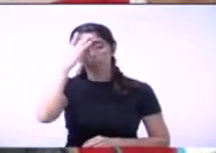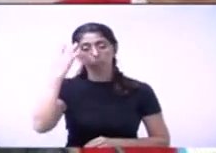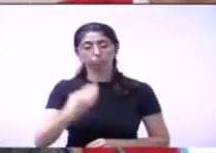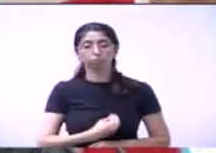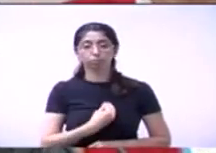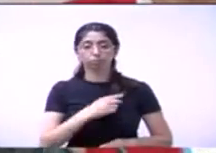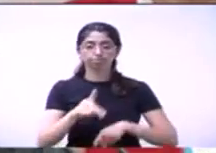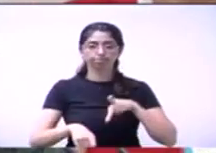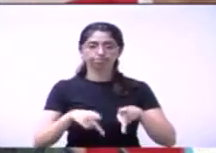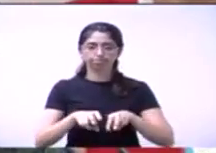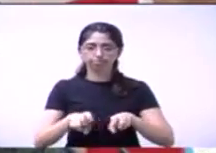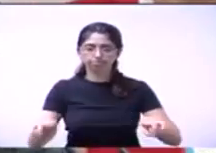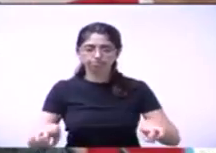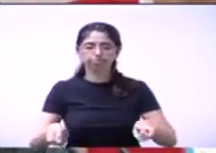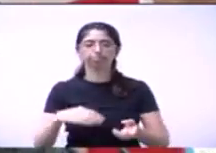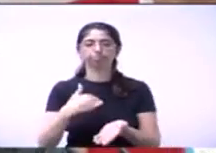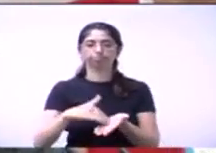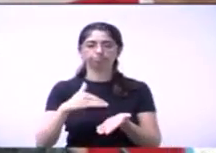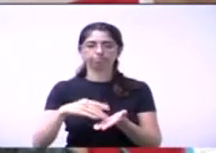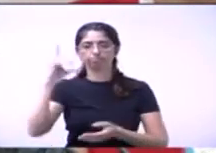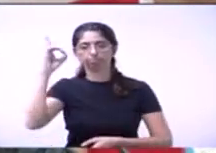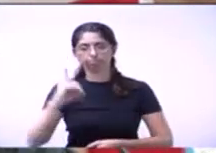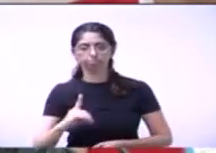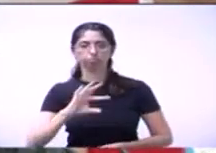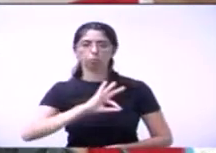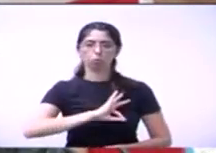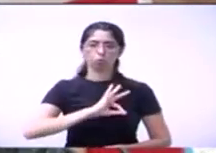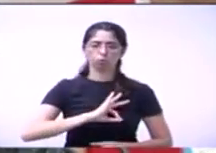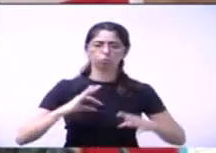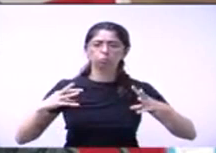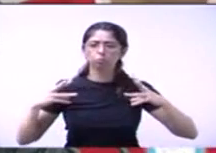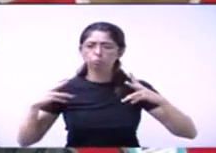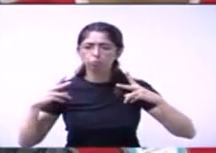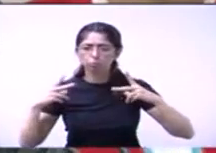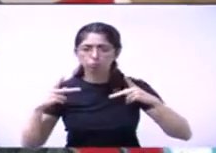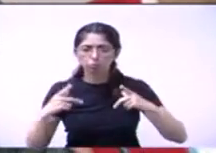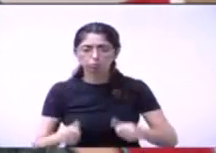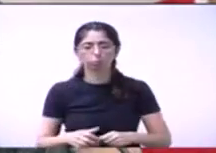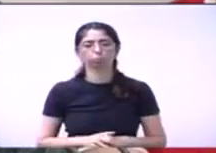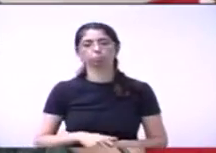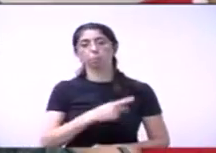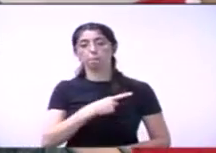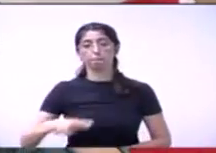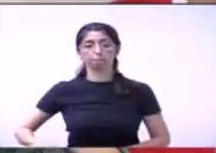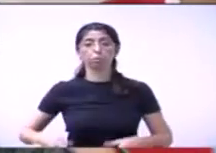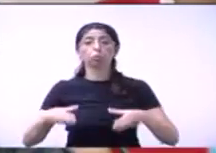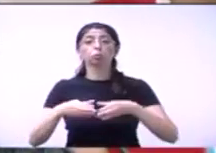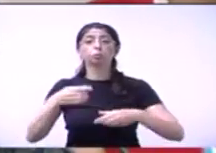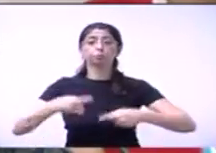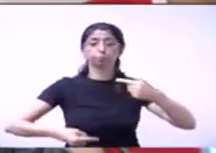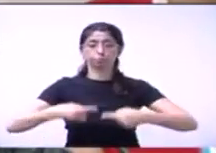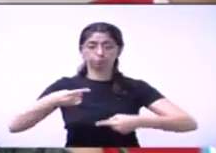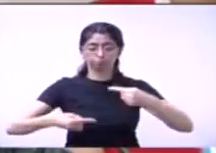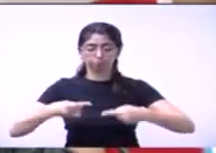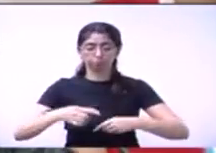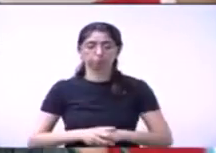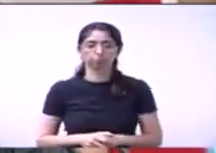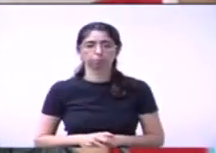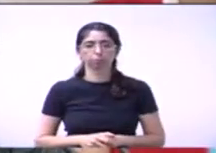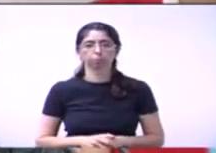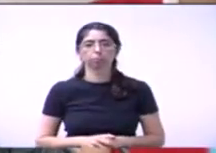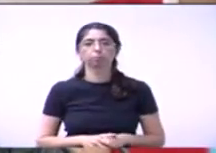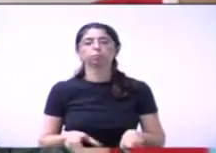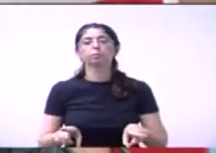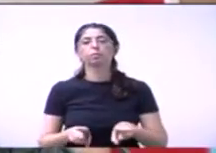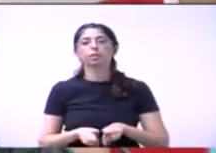secretários, diretores, guarda municipal, presidentes de partido, em nome do presidente